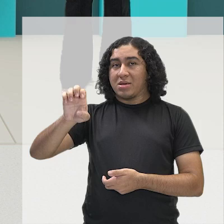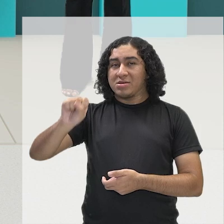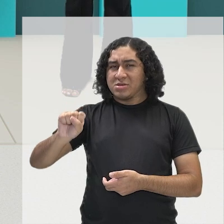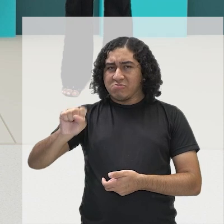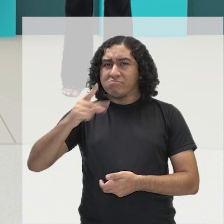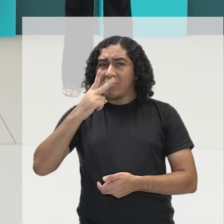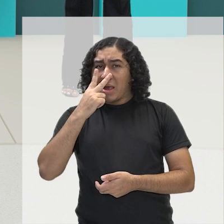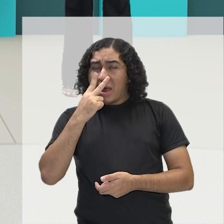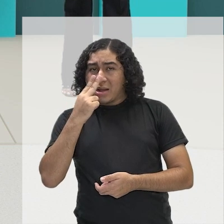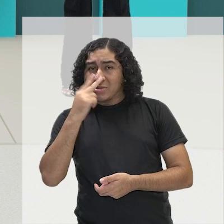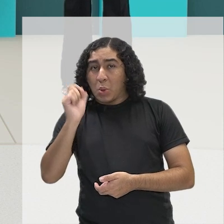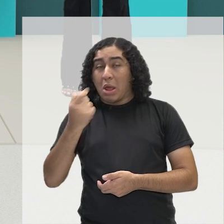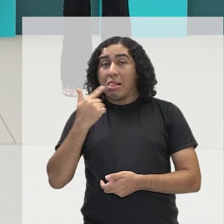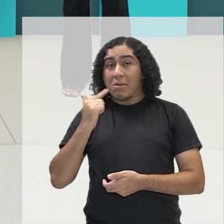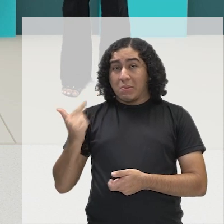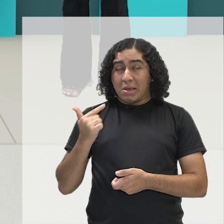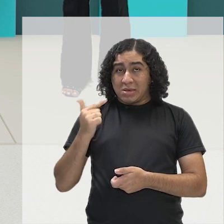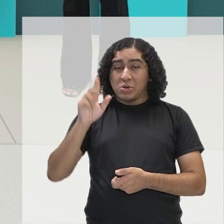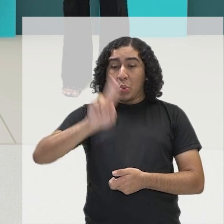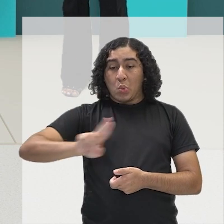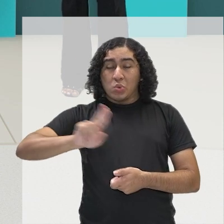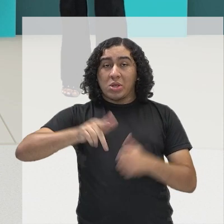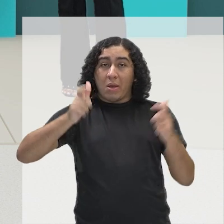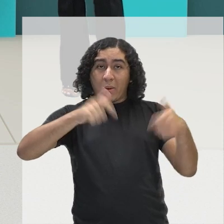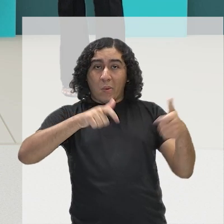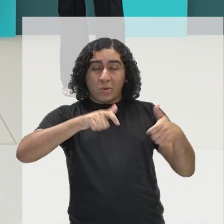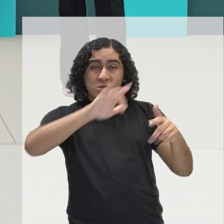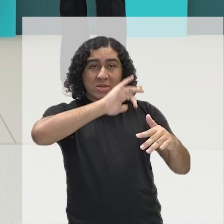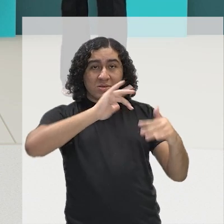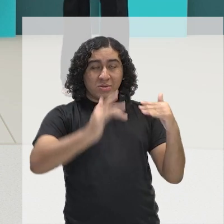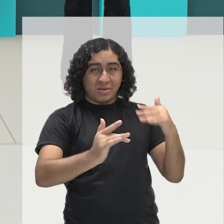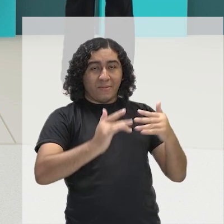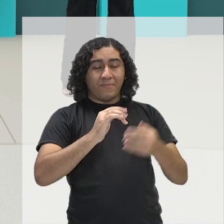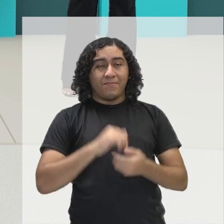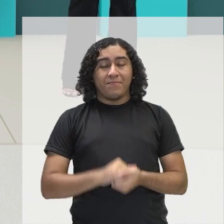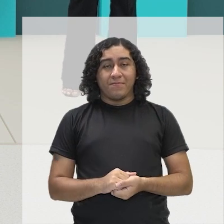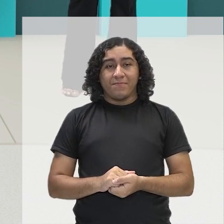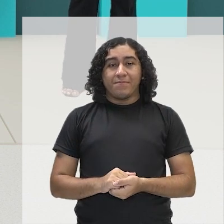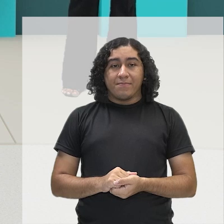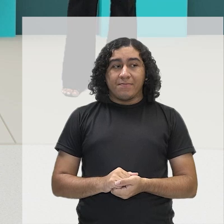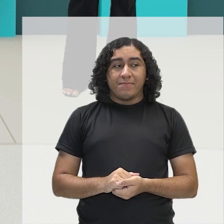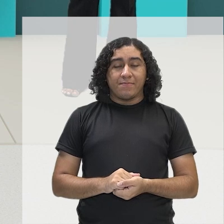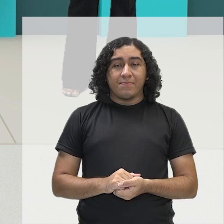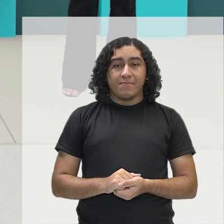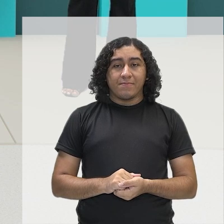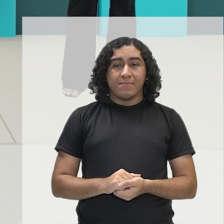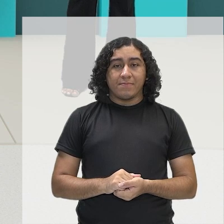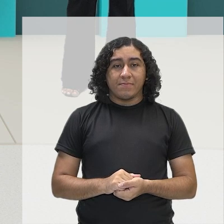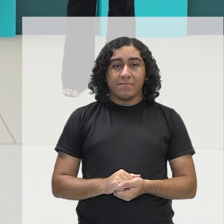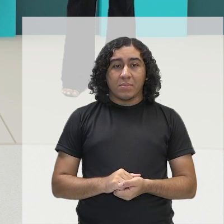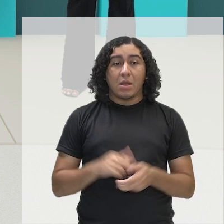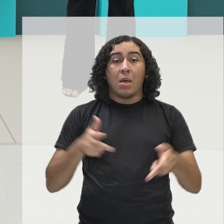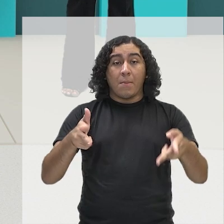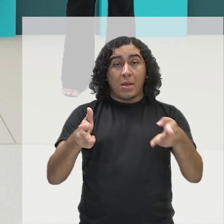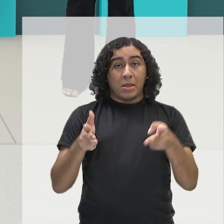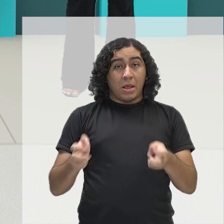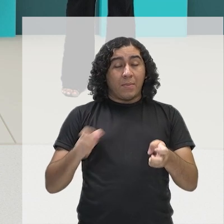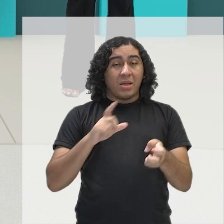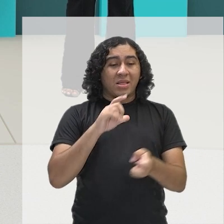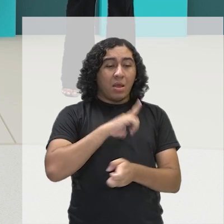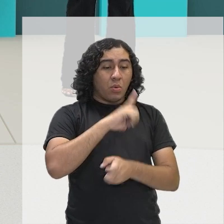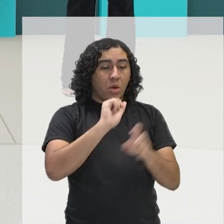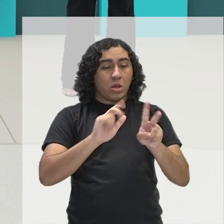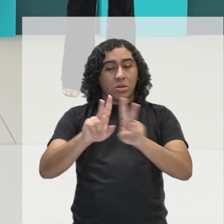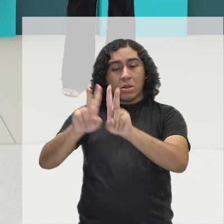se fosse uma linguagem adotada no mundo digital. Vocês podem perceber que quando nós falamos